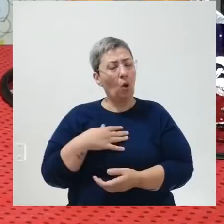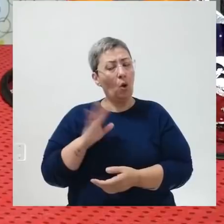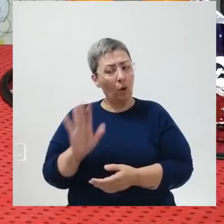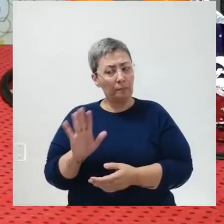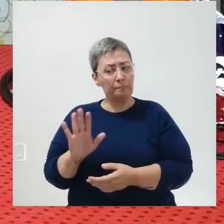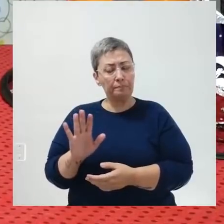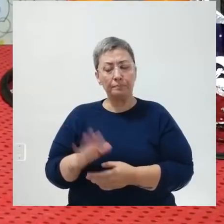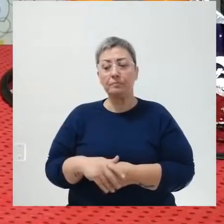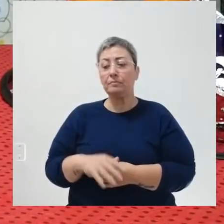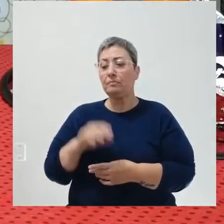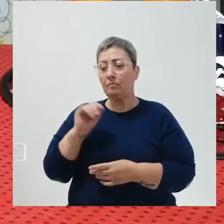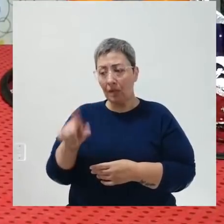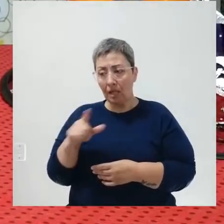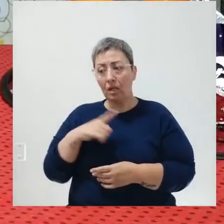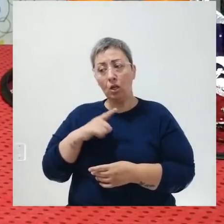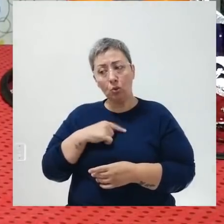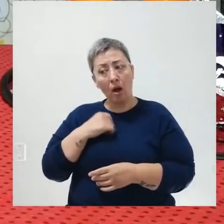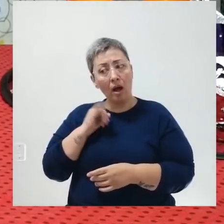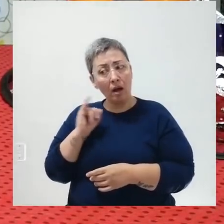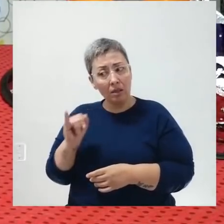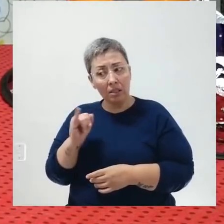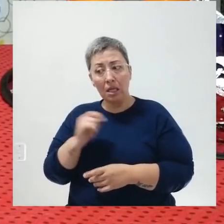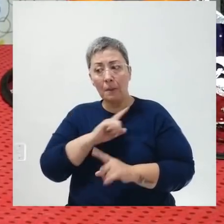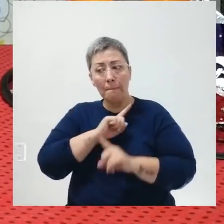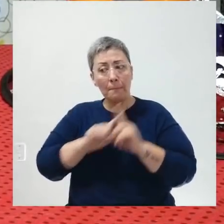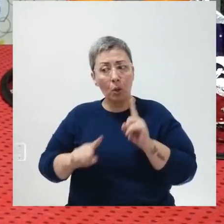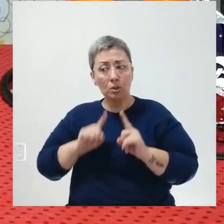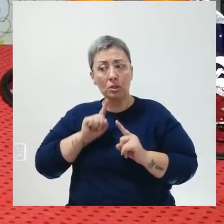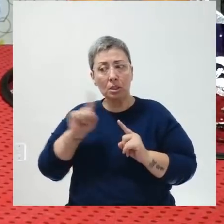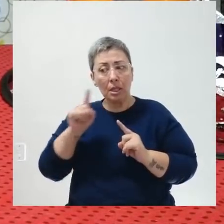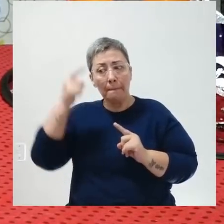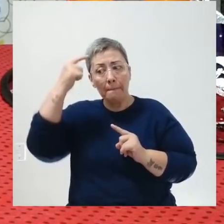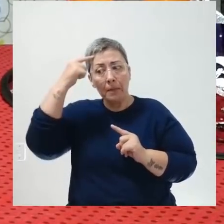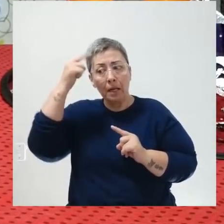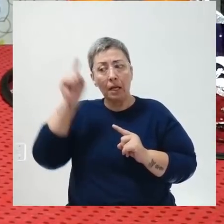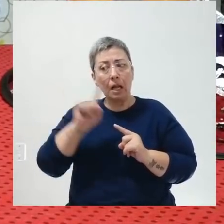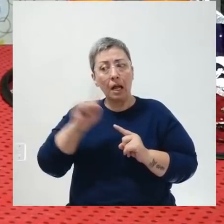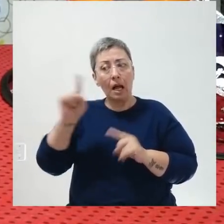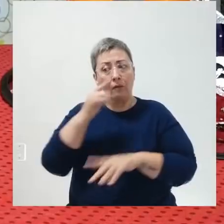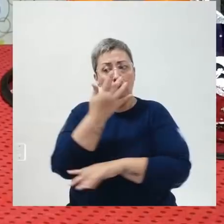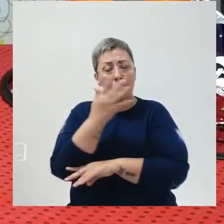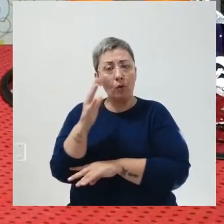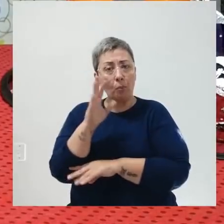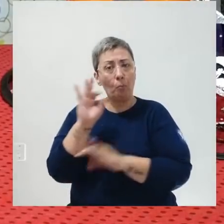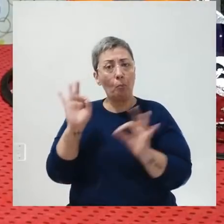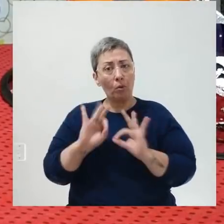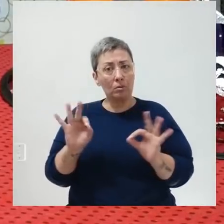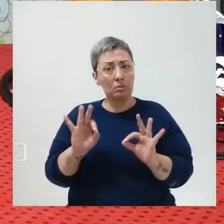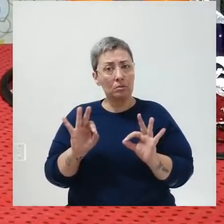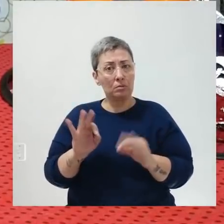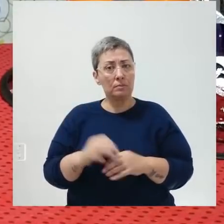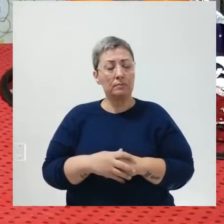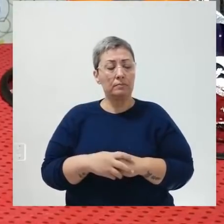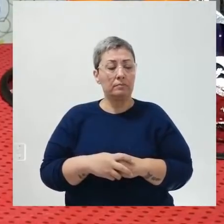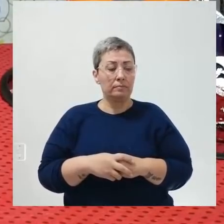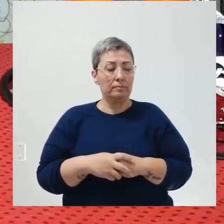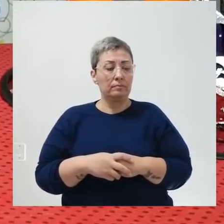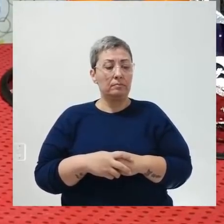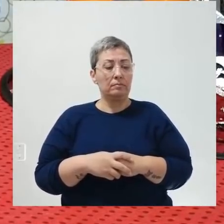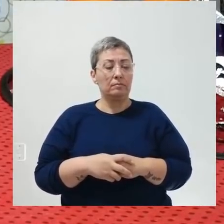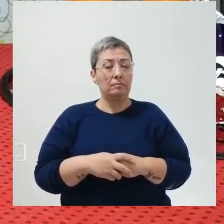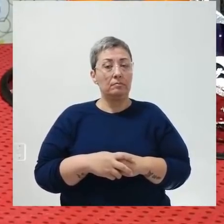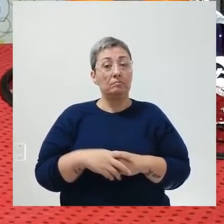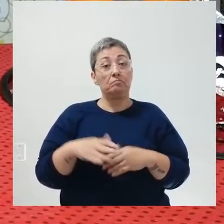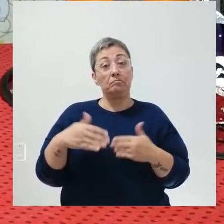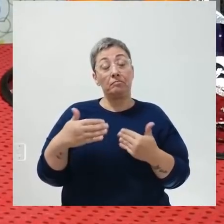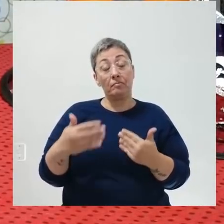uma coisa. Eu estou avisando, não é para você pensar em ir até a floresta, entendeu?